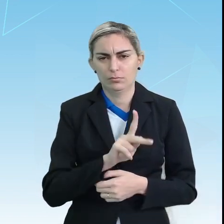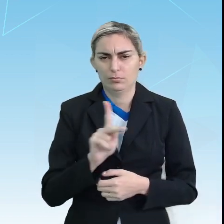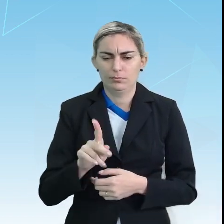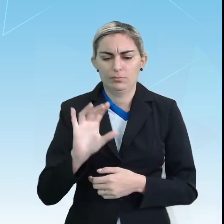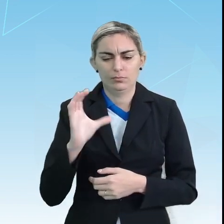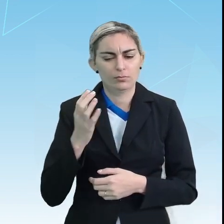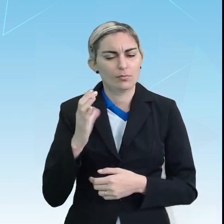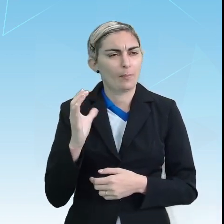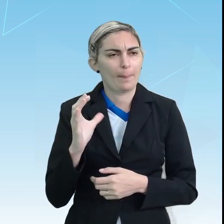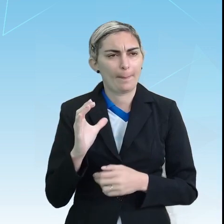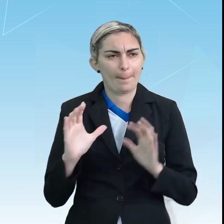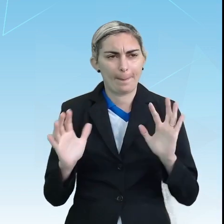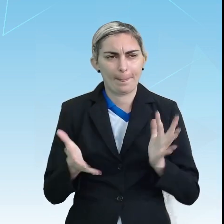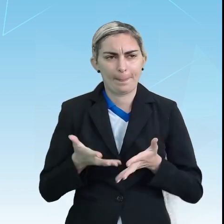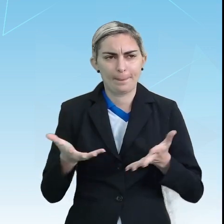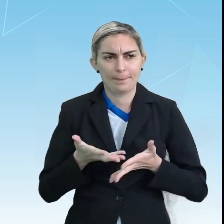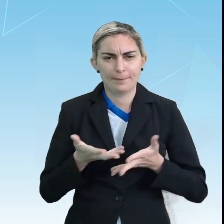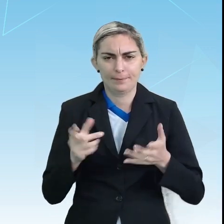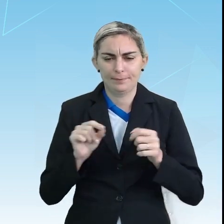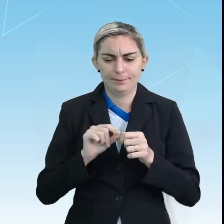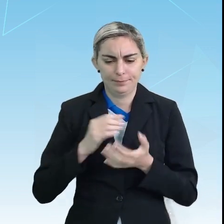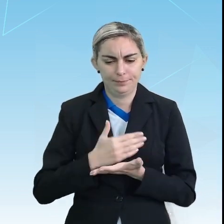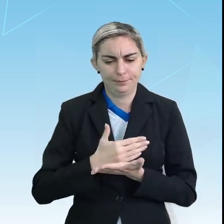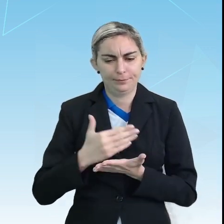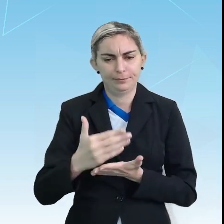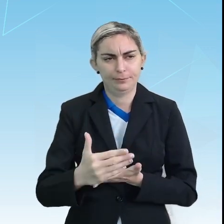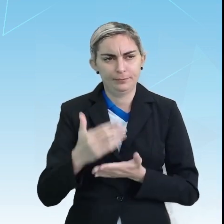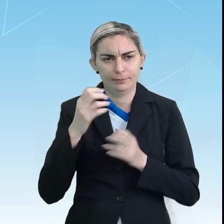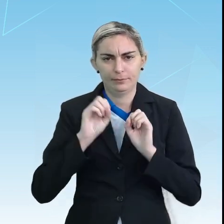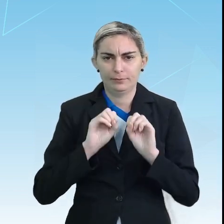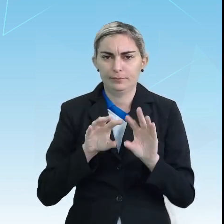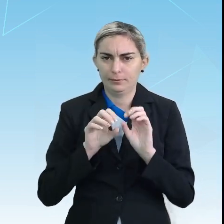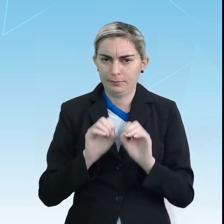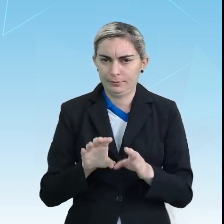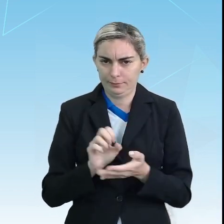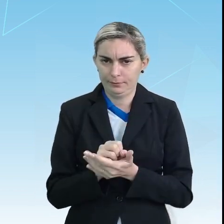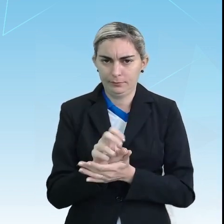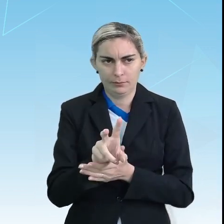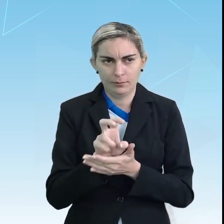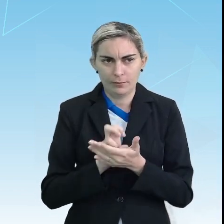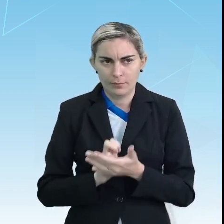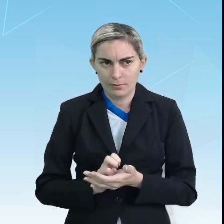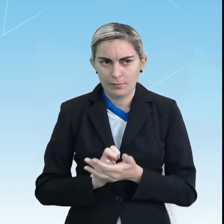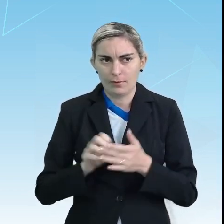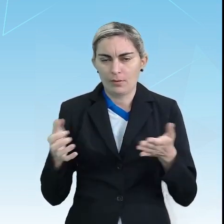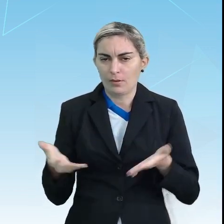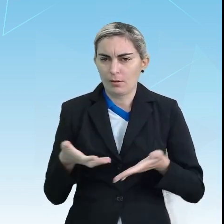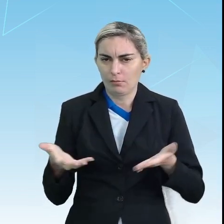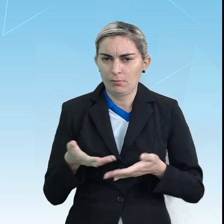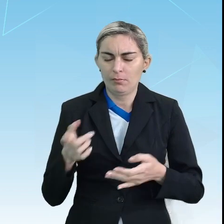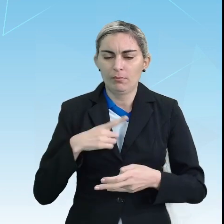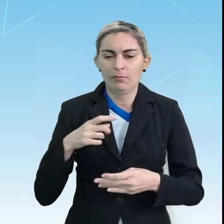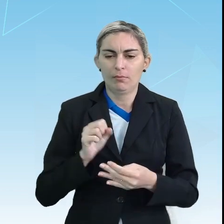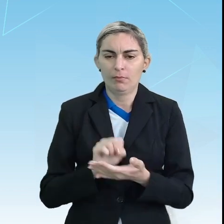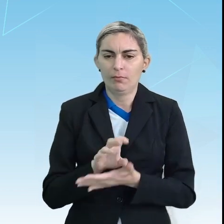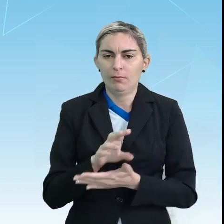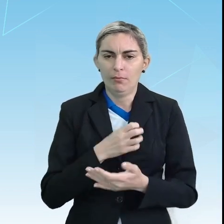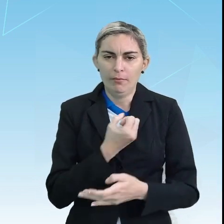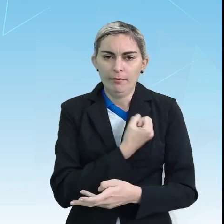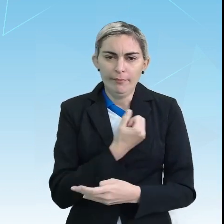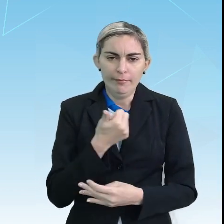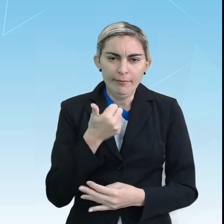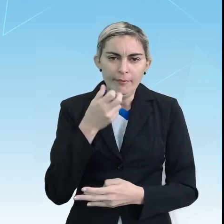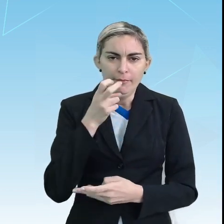de ciências e hoje nós iremos começar mais uma aula do EducaPé. A aula de hoje é a aula de número